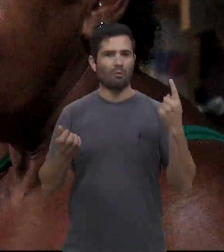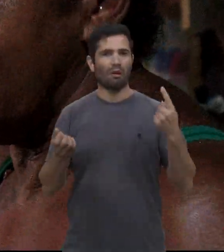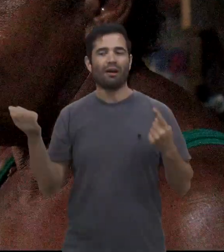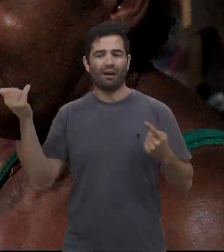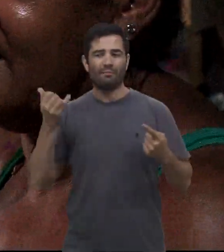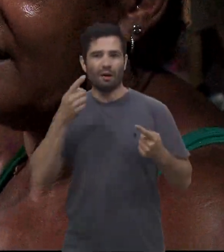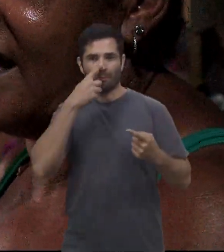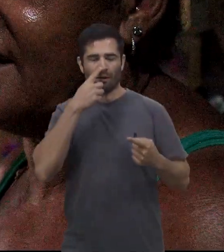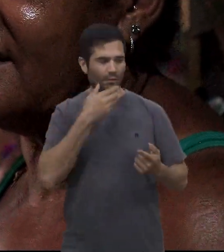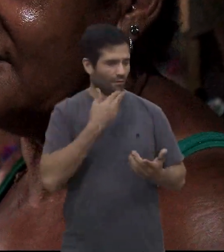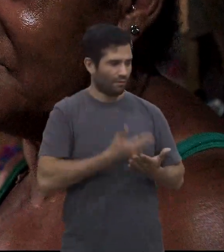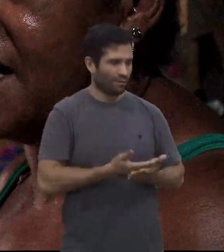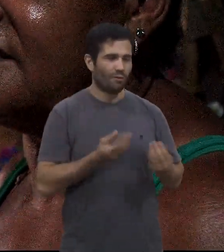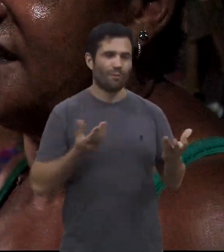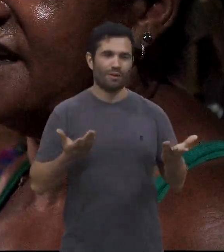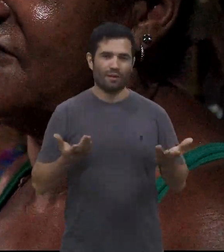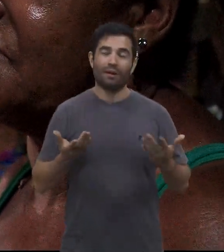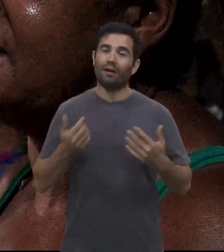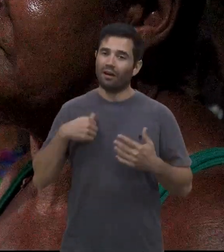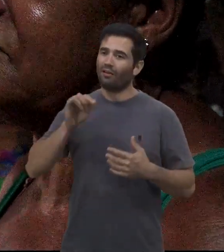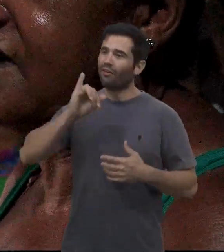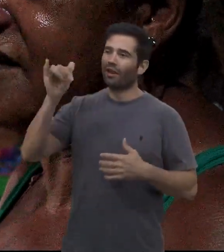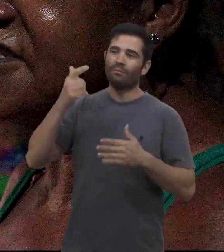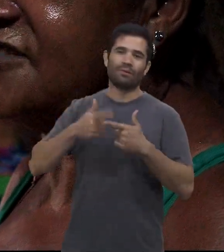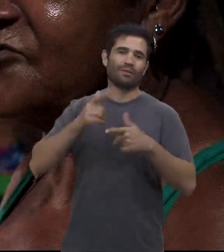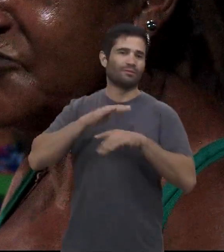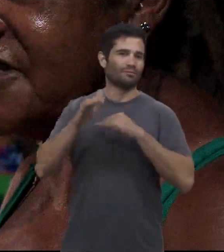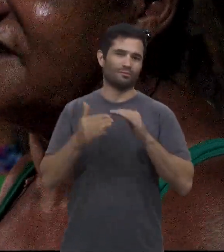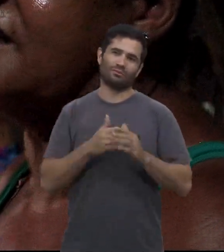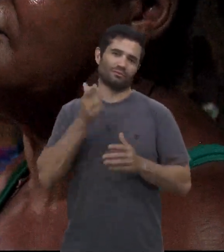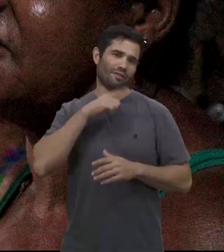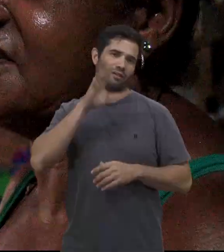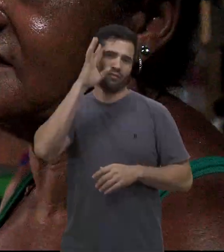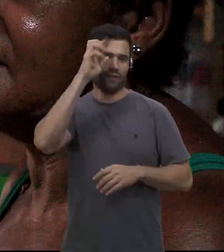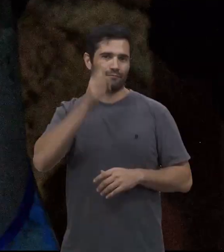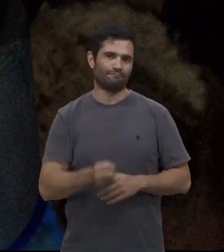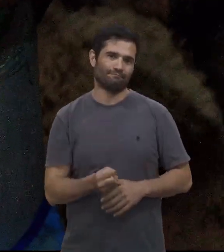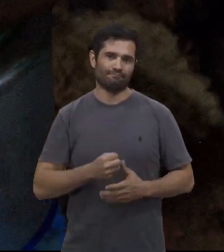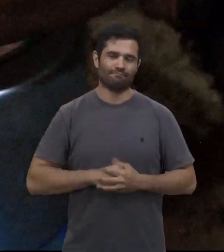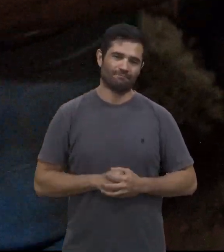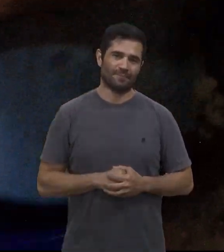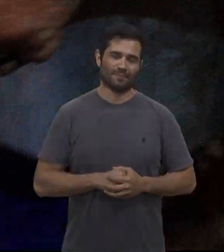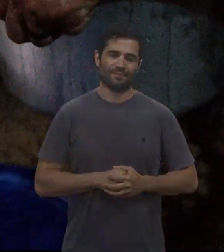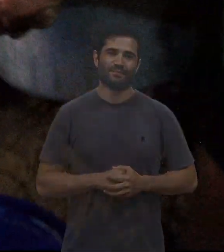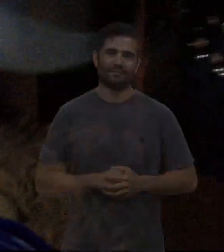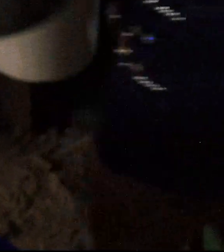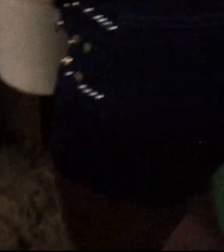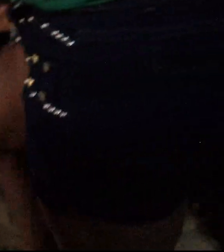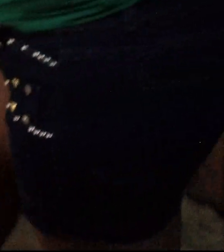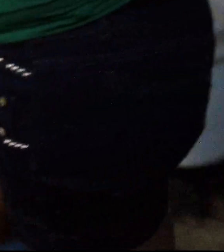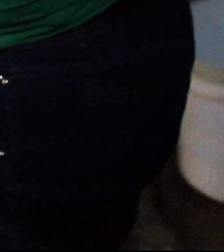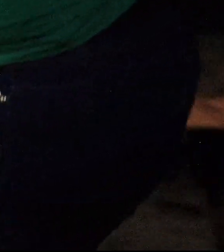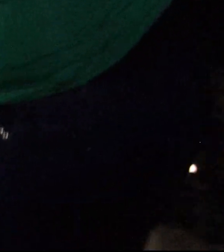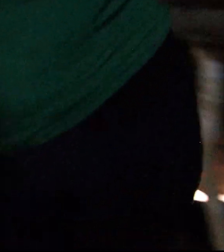tinha? E tu tem que estar arrancando mais do que eu. Mãe, é por causa que tudo a gente tem um jeito.